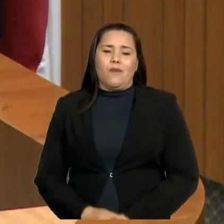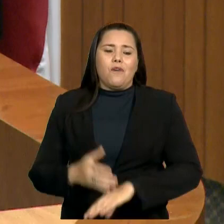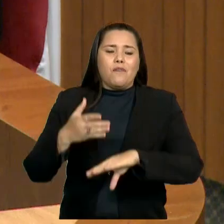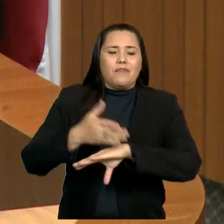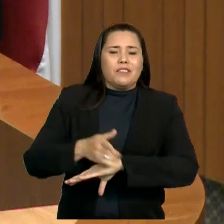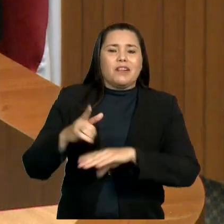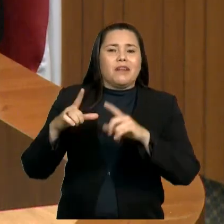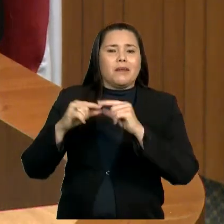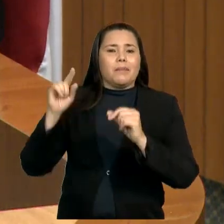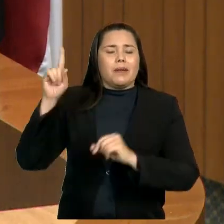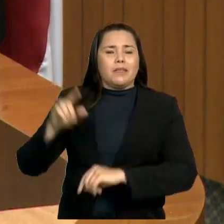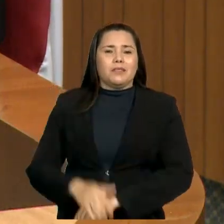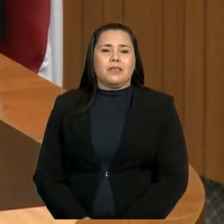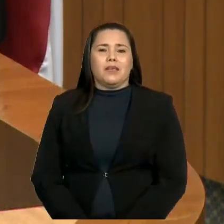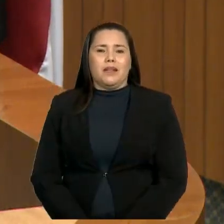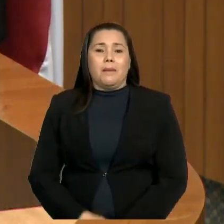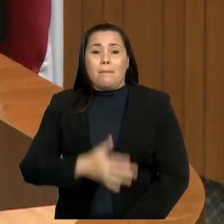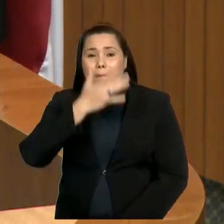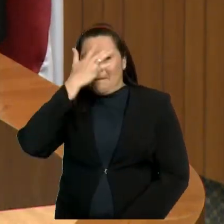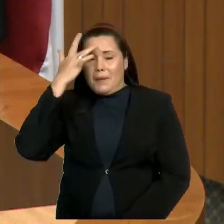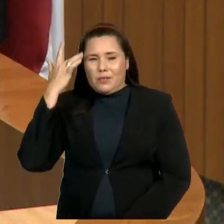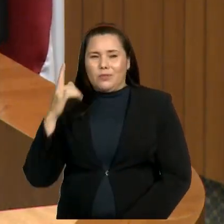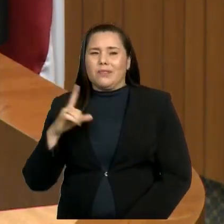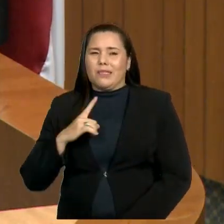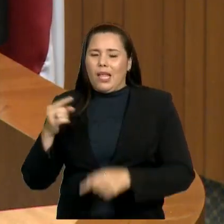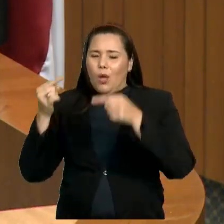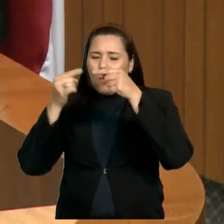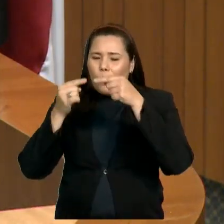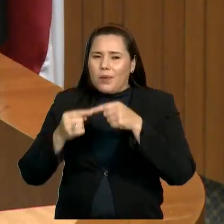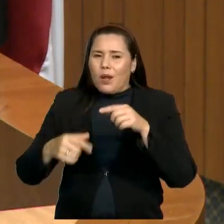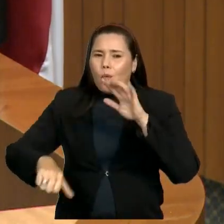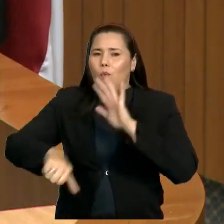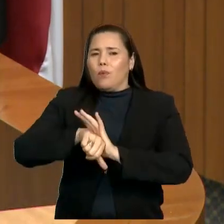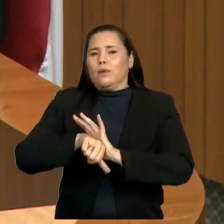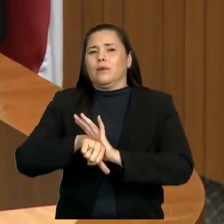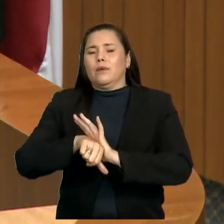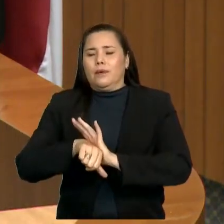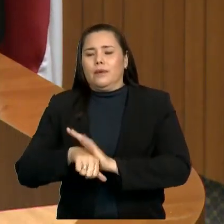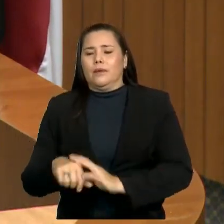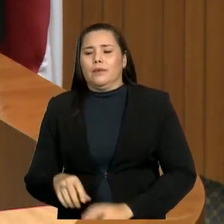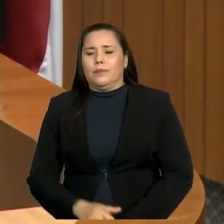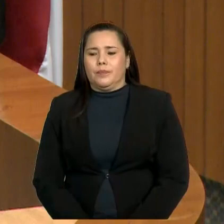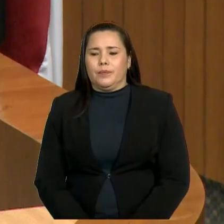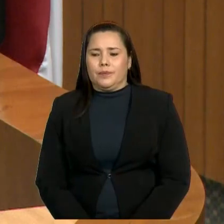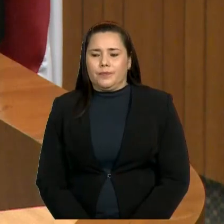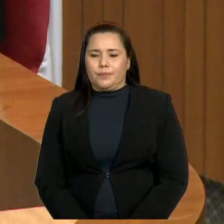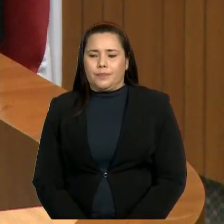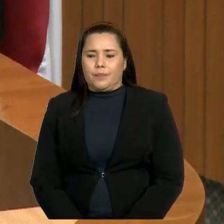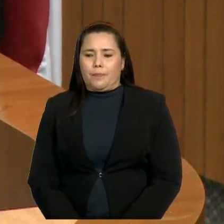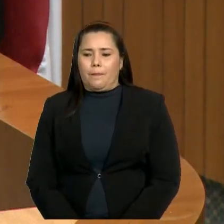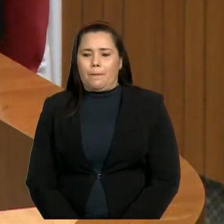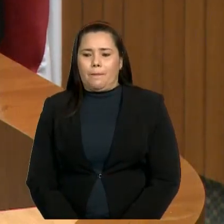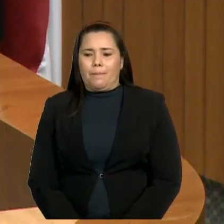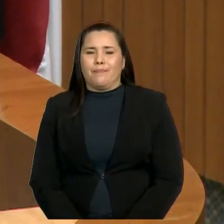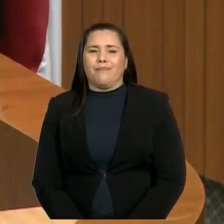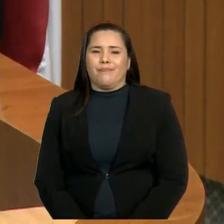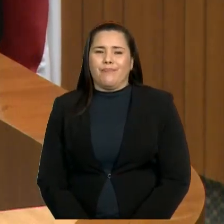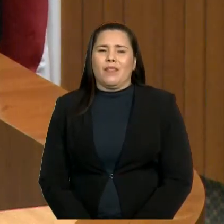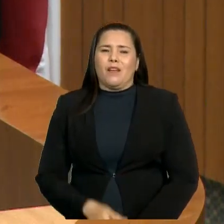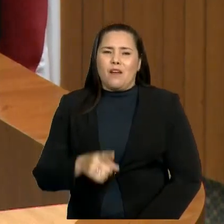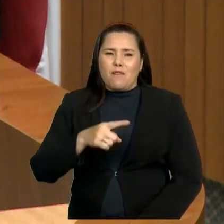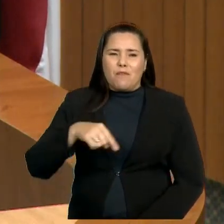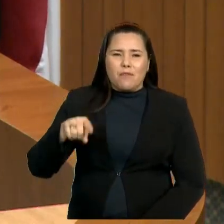subiram saíram da cessão porque viram que hoje a gente ia comentar isso aqui mas são hipócritas